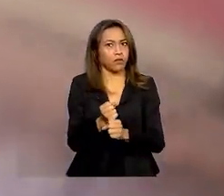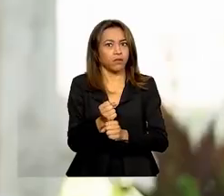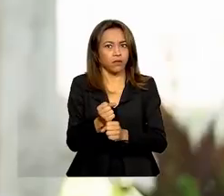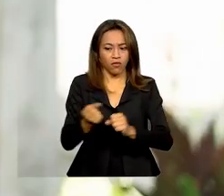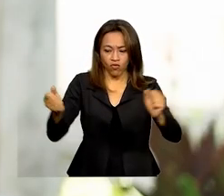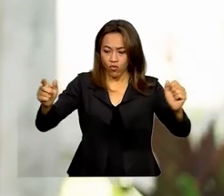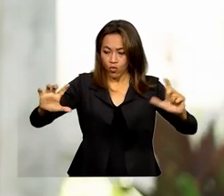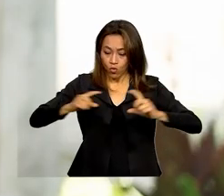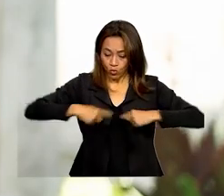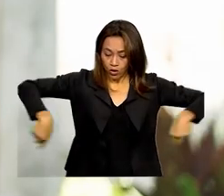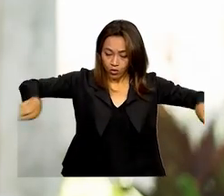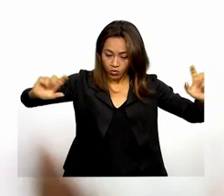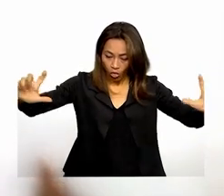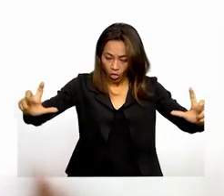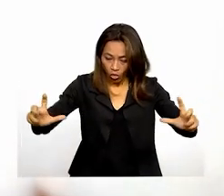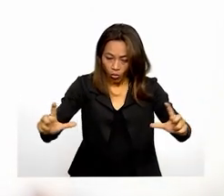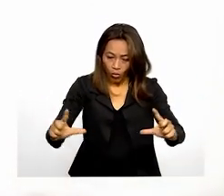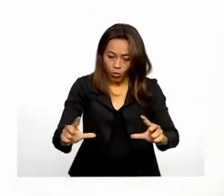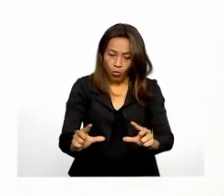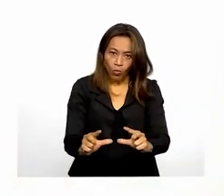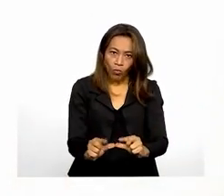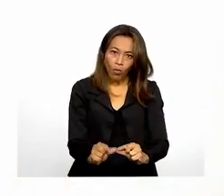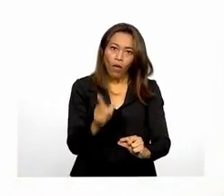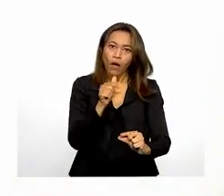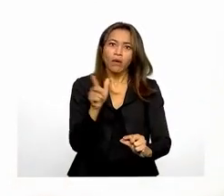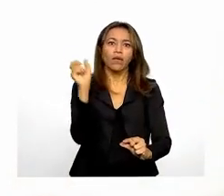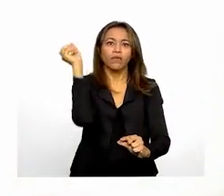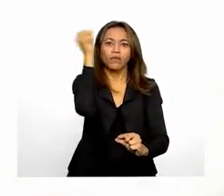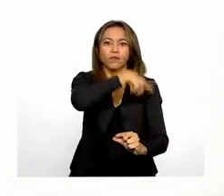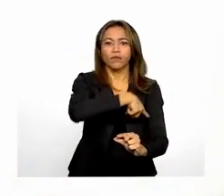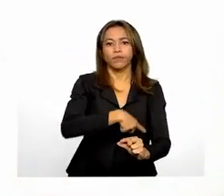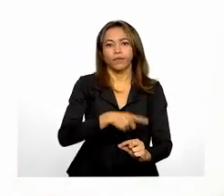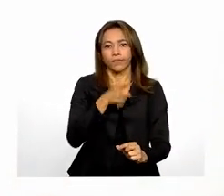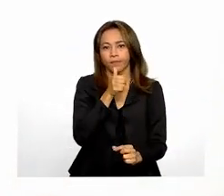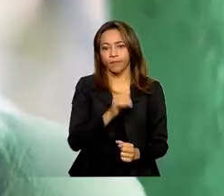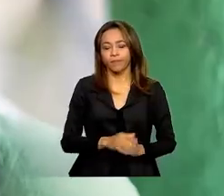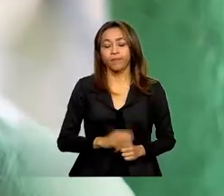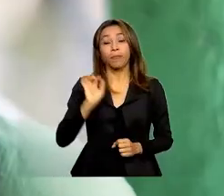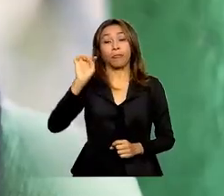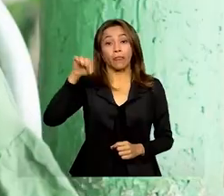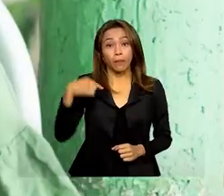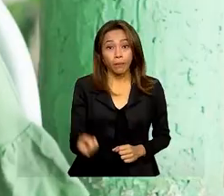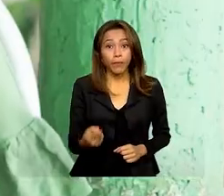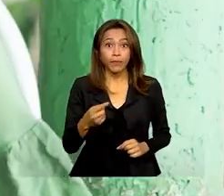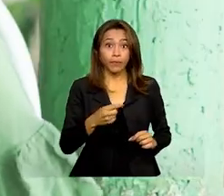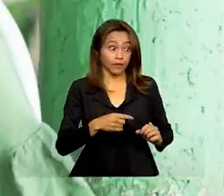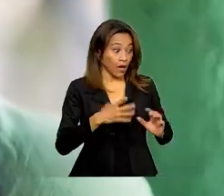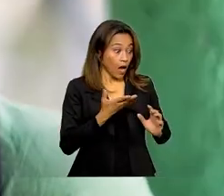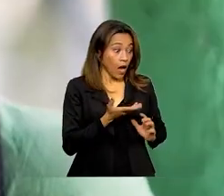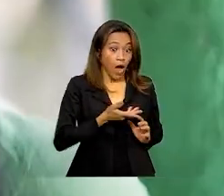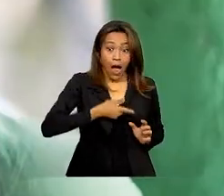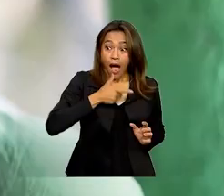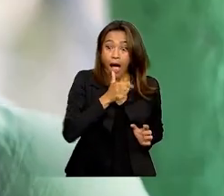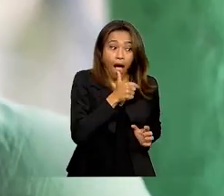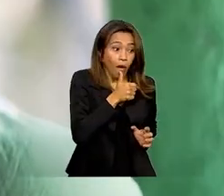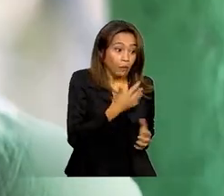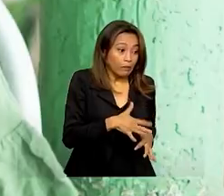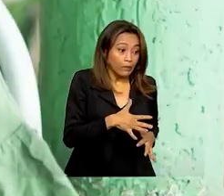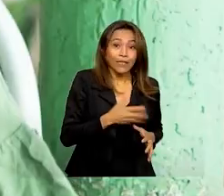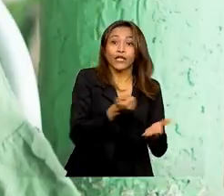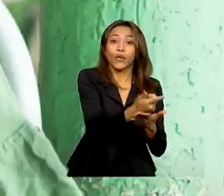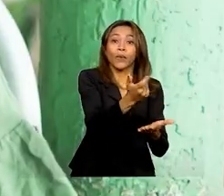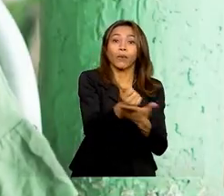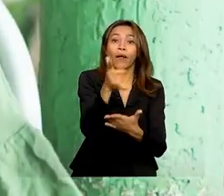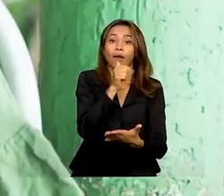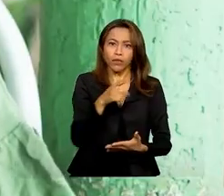açudes secaram, né? Aí a dificuldade aumentou mais, né? Secou o cacimbão, secou tudo. Aí quando o consumo da casa era grande, tinha que comprar.